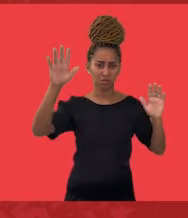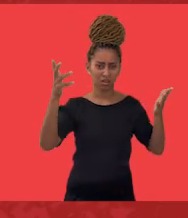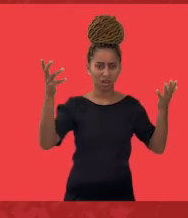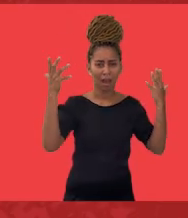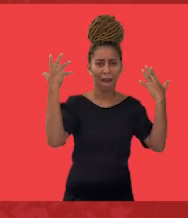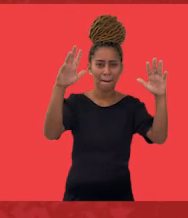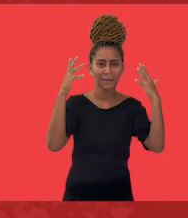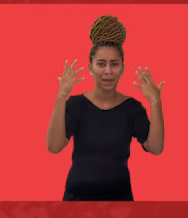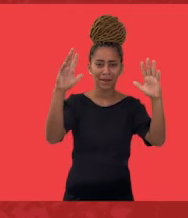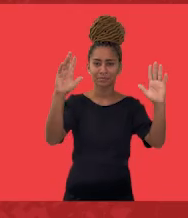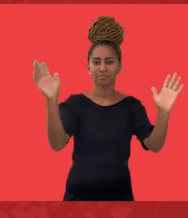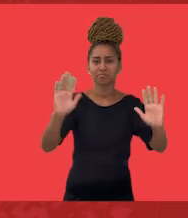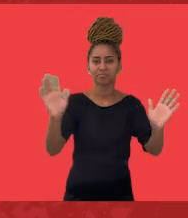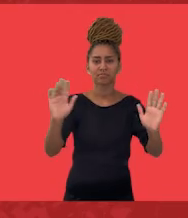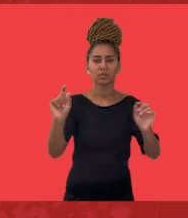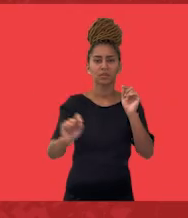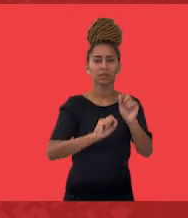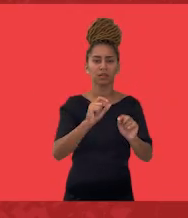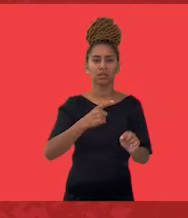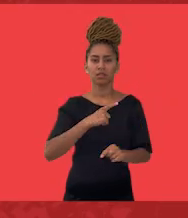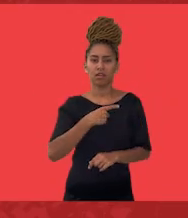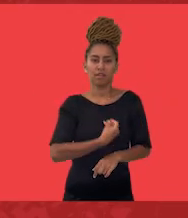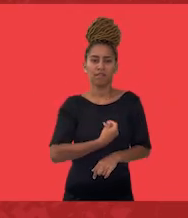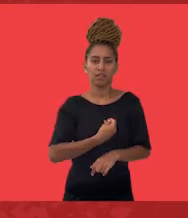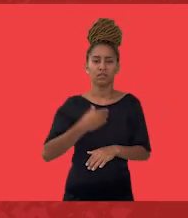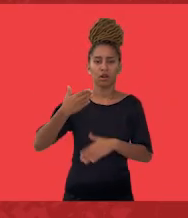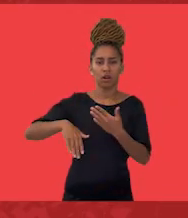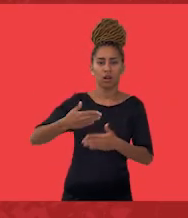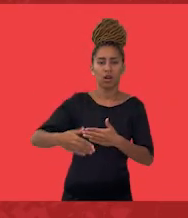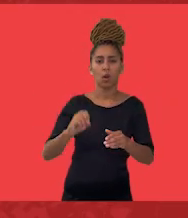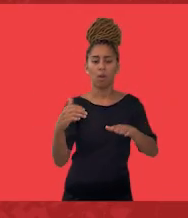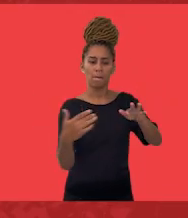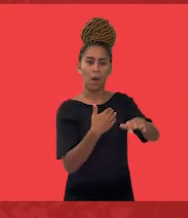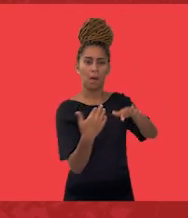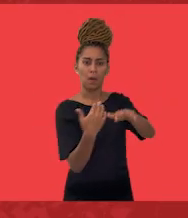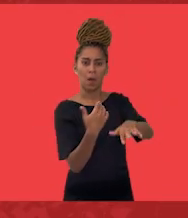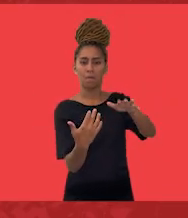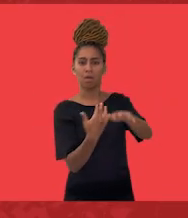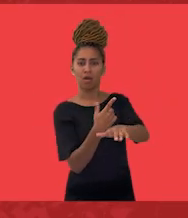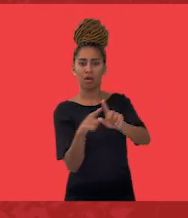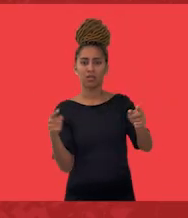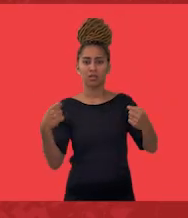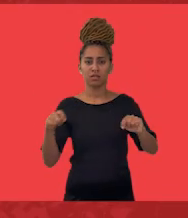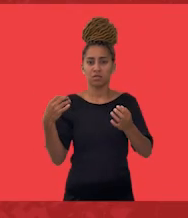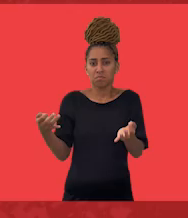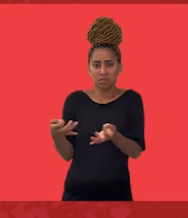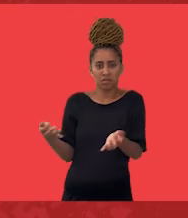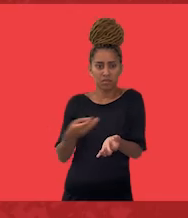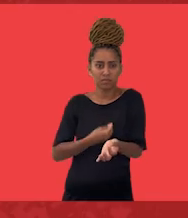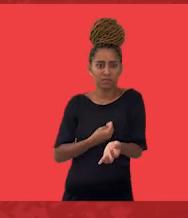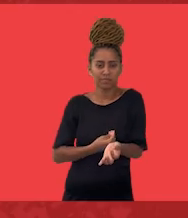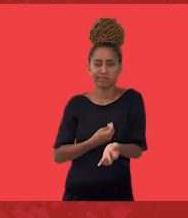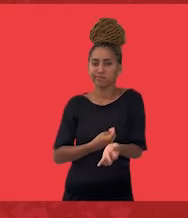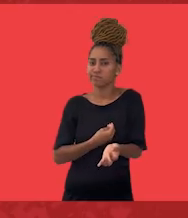É fim de tarde. E a vida parece uma cena de Walter Hugo Cury. O